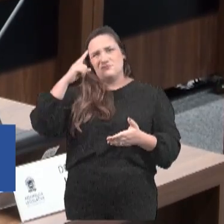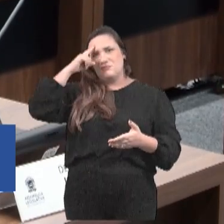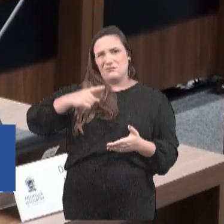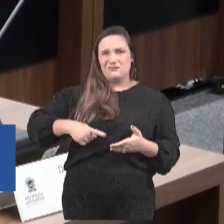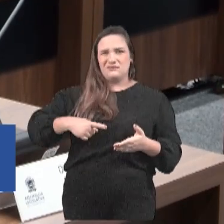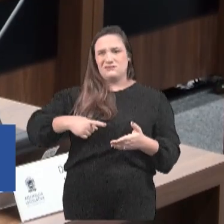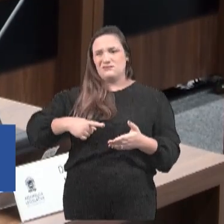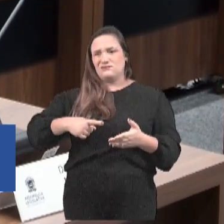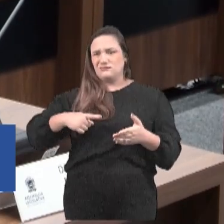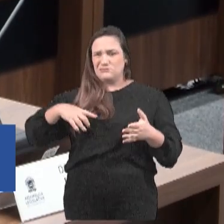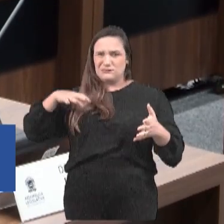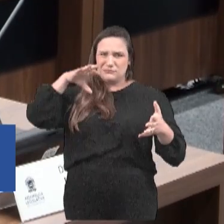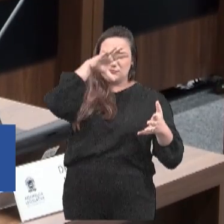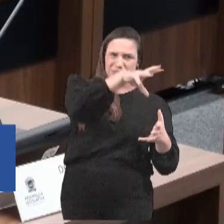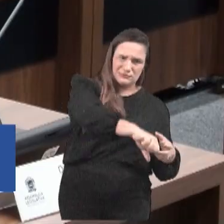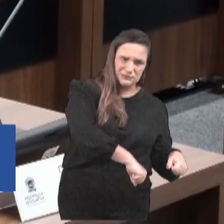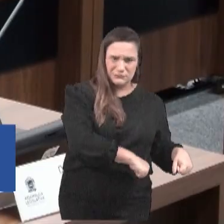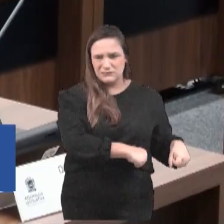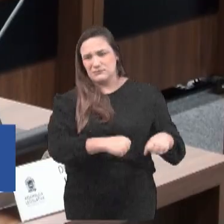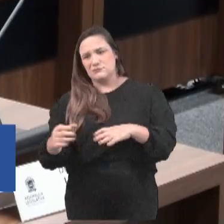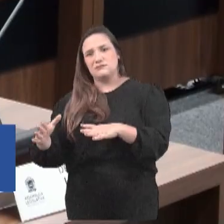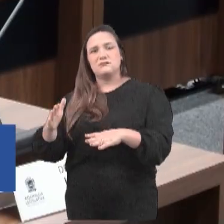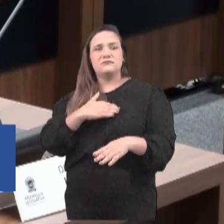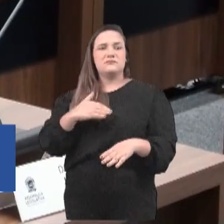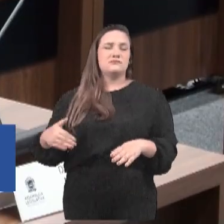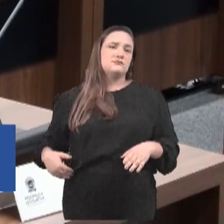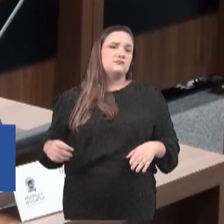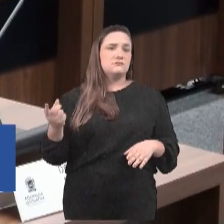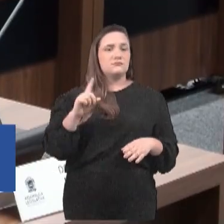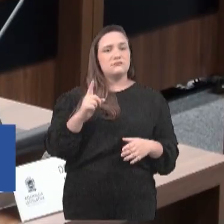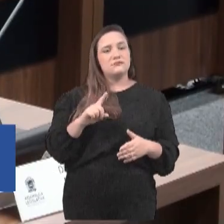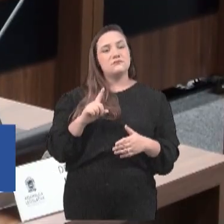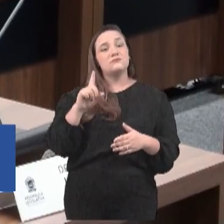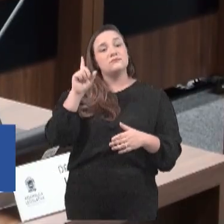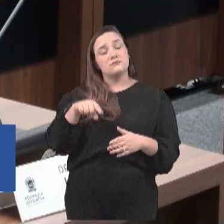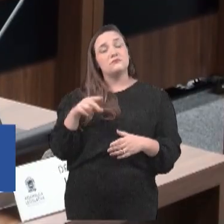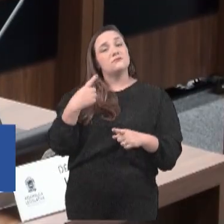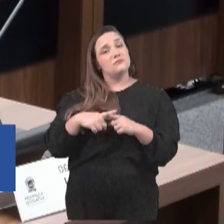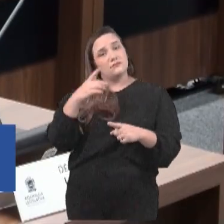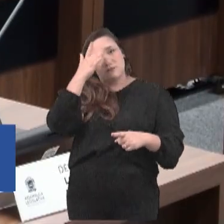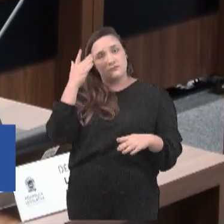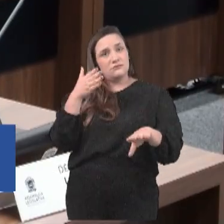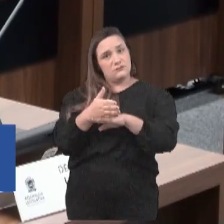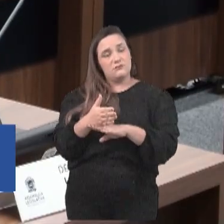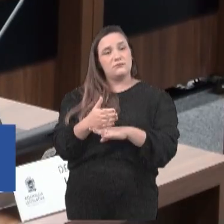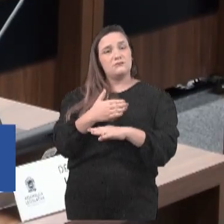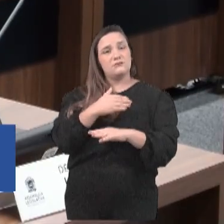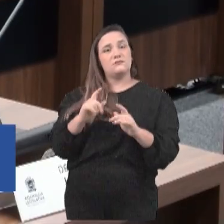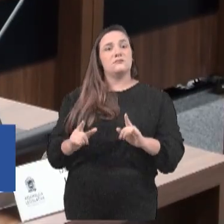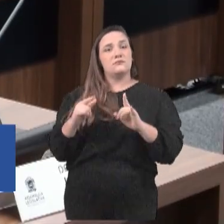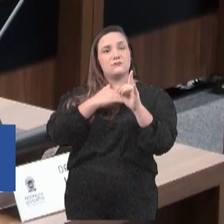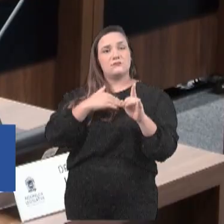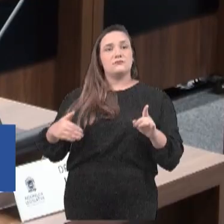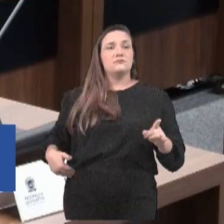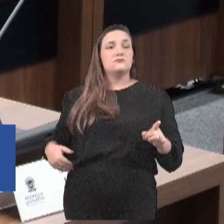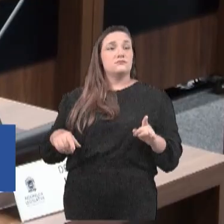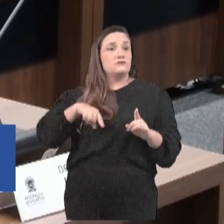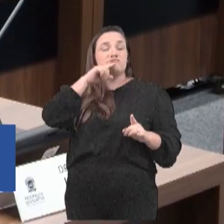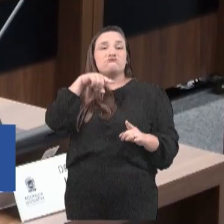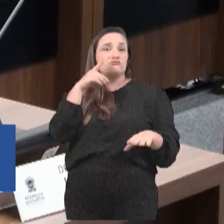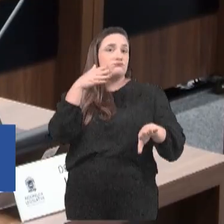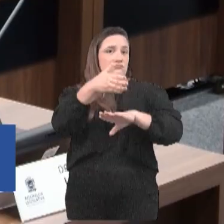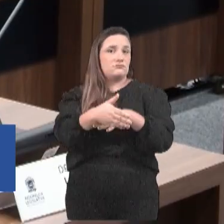providência durante seu governo com relação à ocupação da governadoria, que sequer lhe permitia